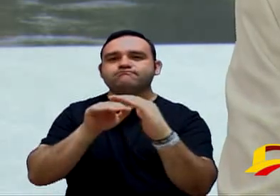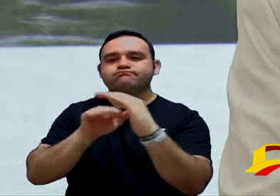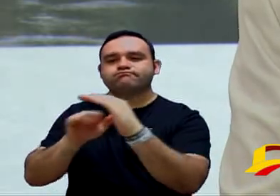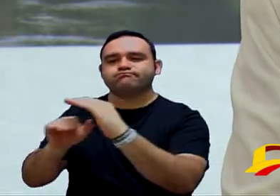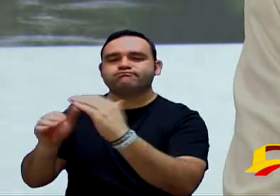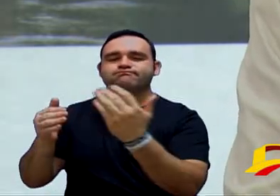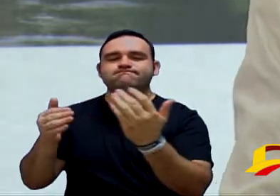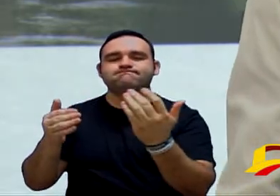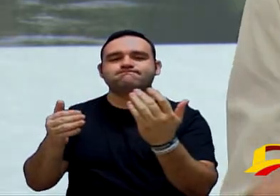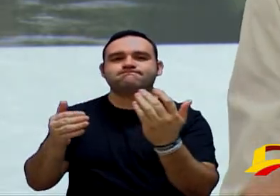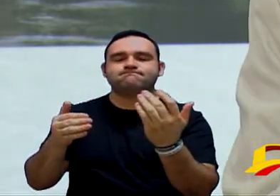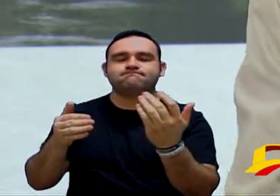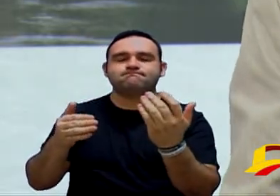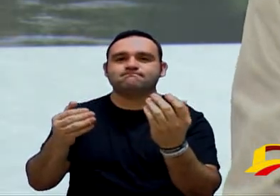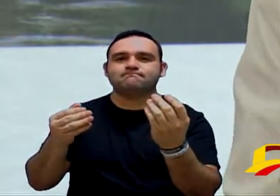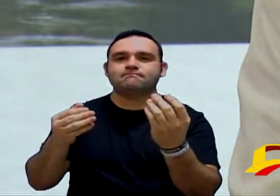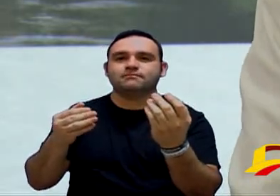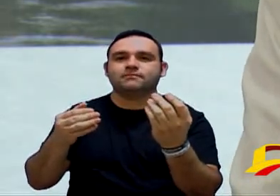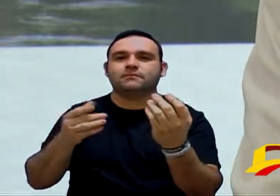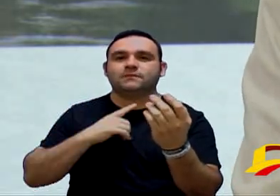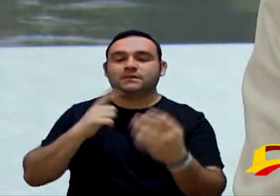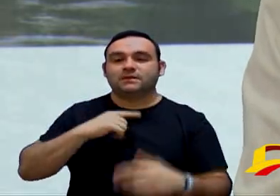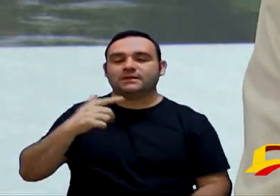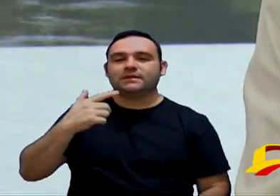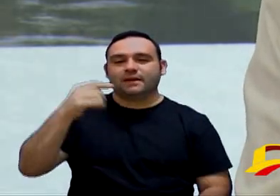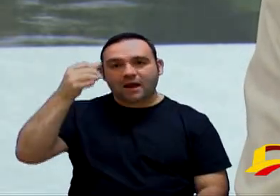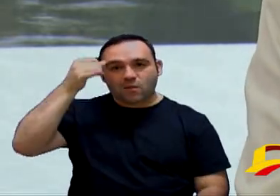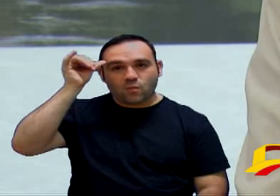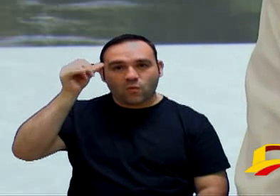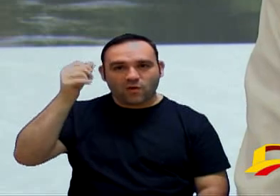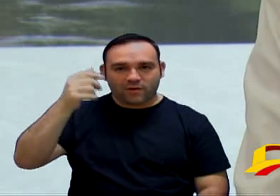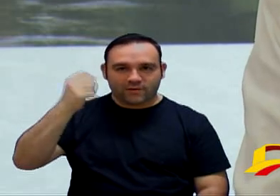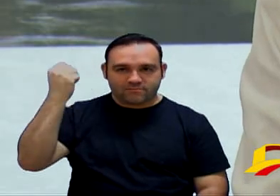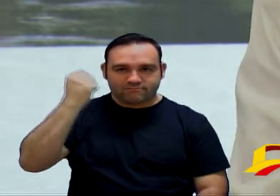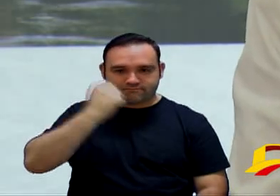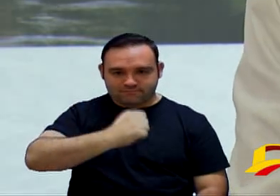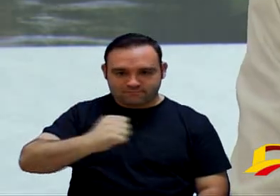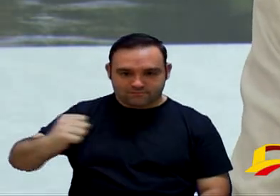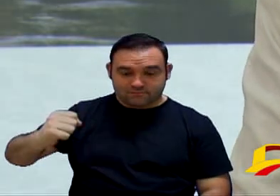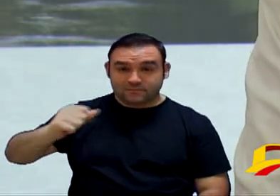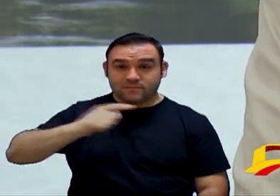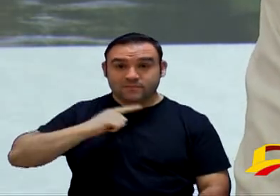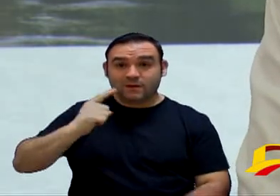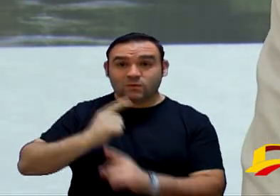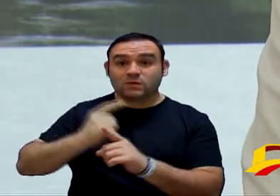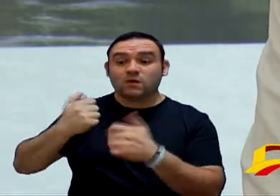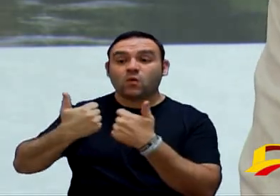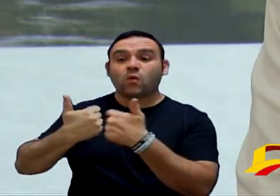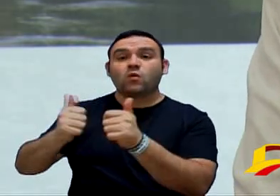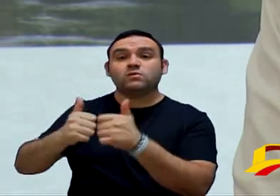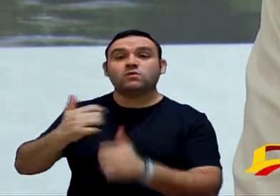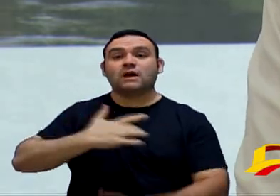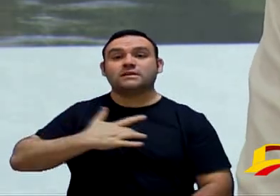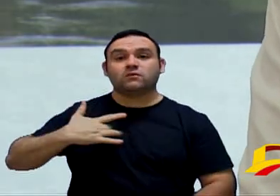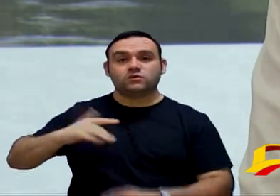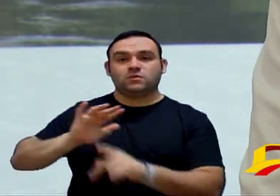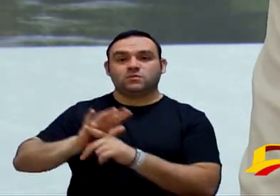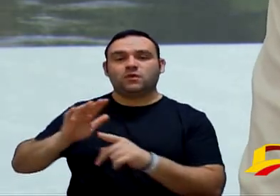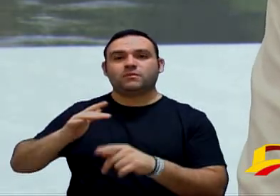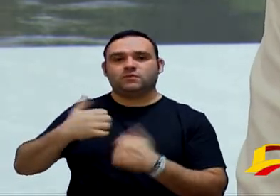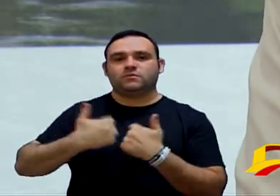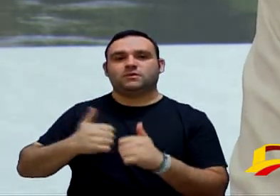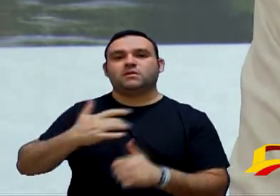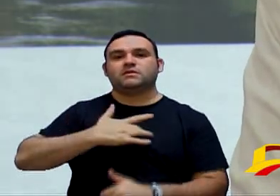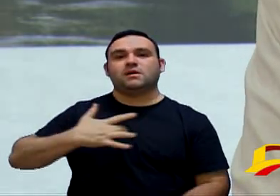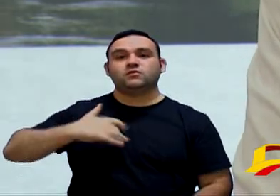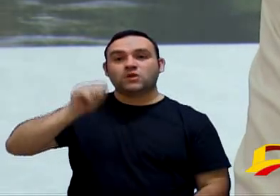o nosso matadouro naquela região no matadouro não tem espaço lá eu achei os ônibus da Saúde o ônibus da